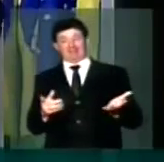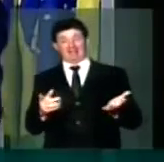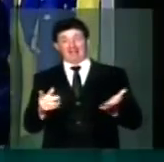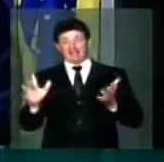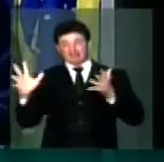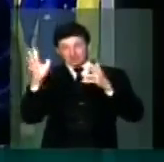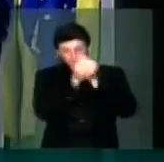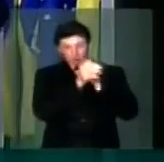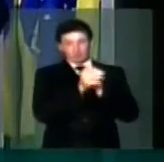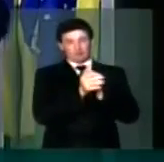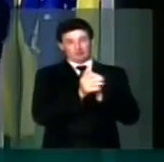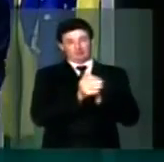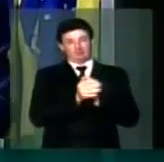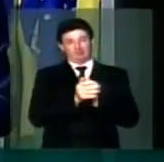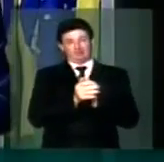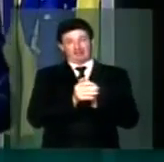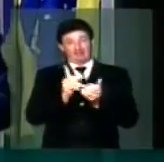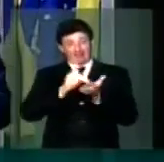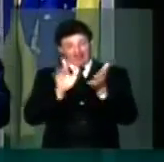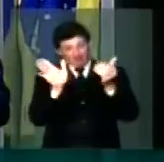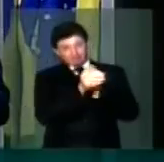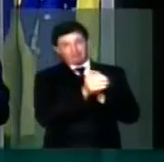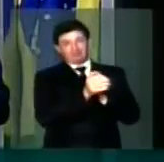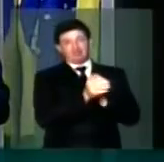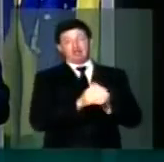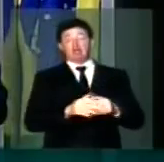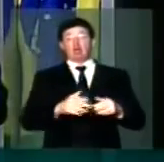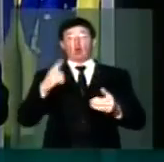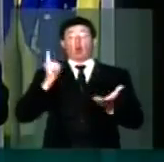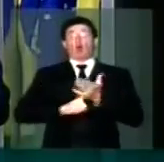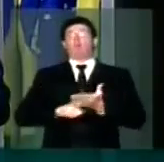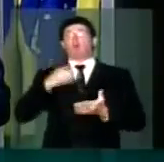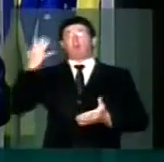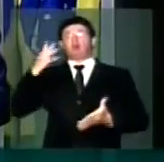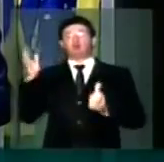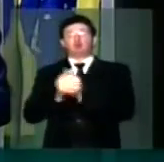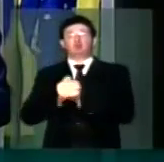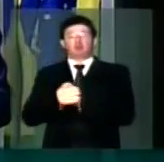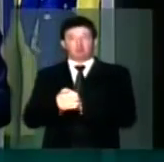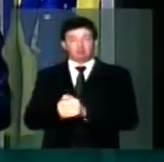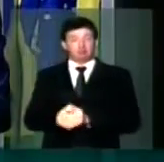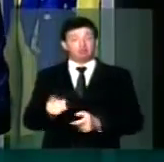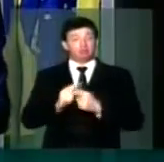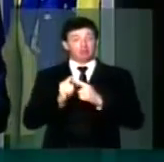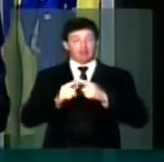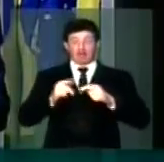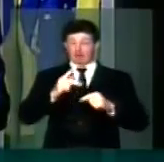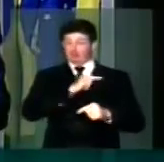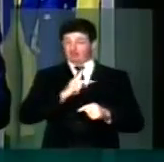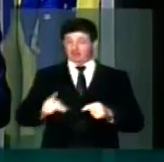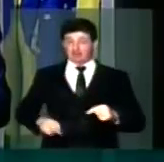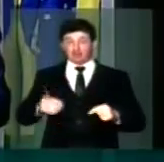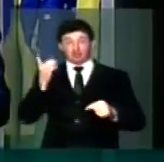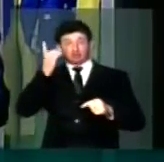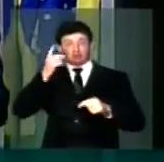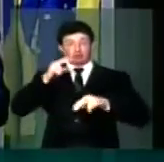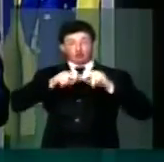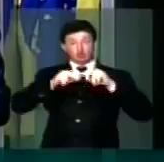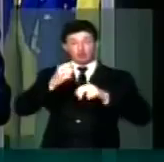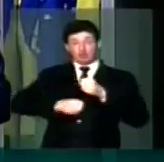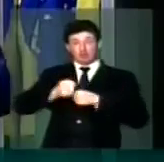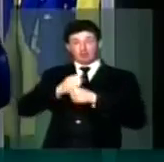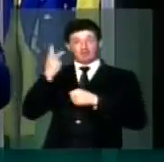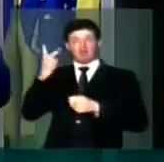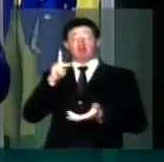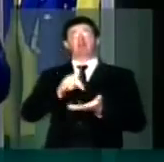da verdade e o apagão do compromisso político, quando a presidente, em discurso em TV em junho,